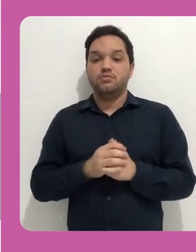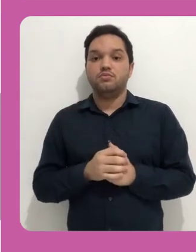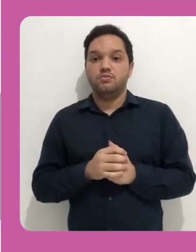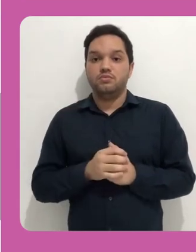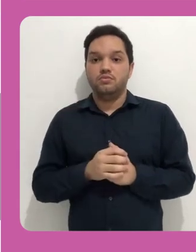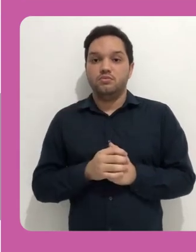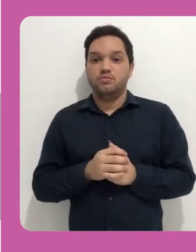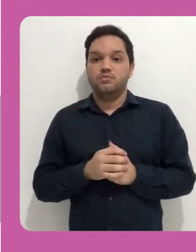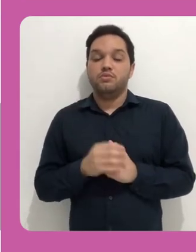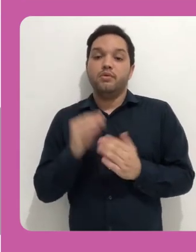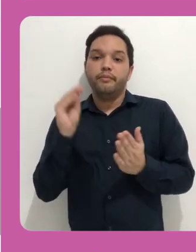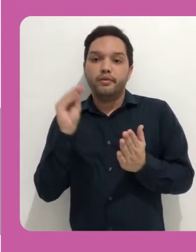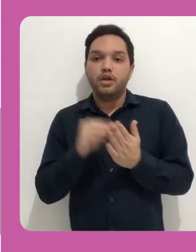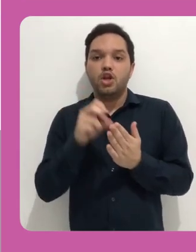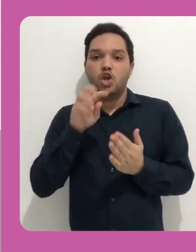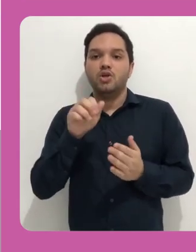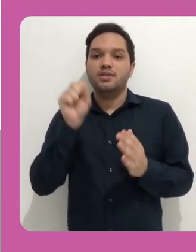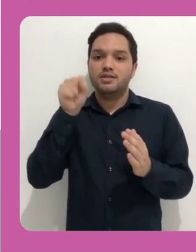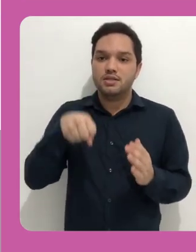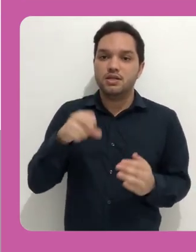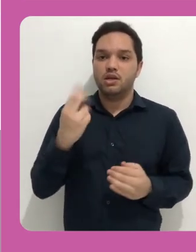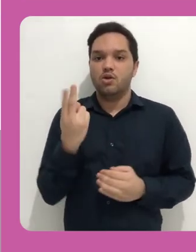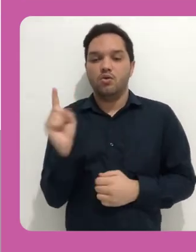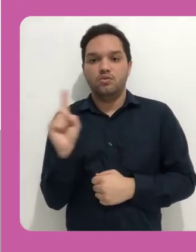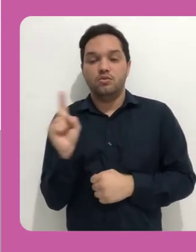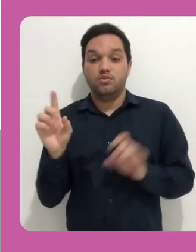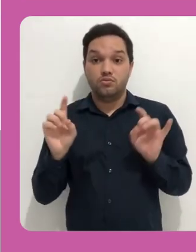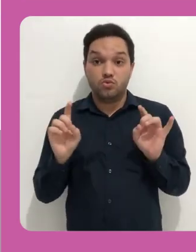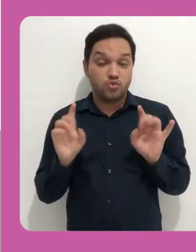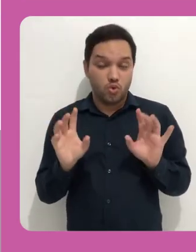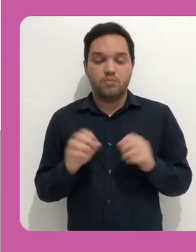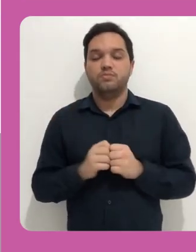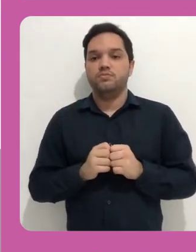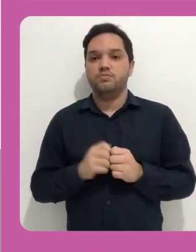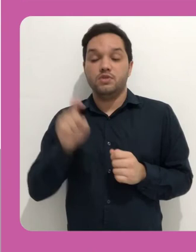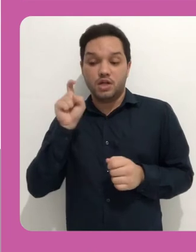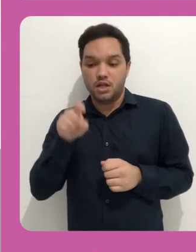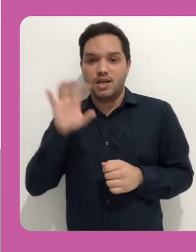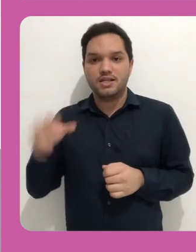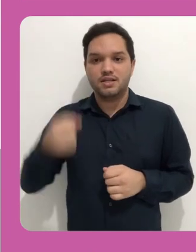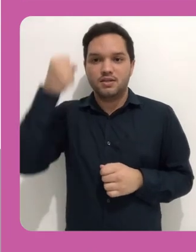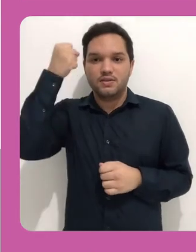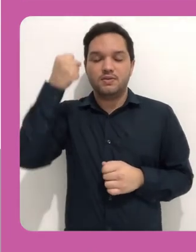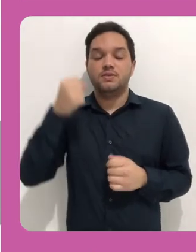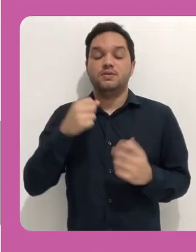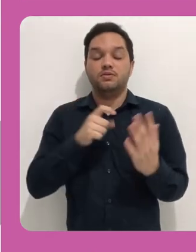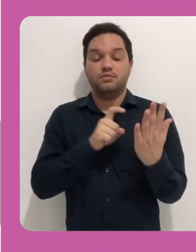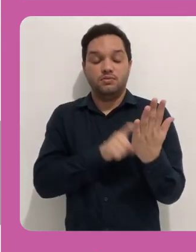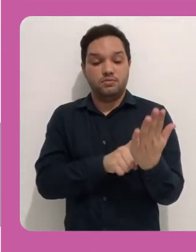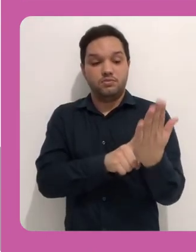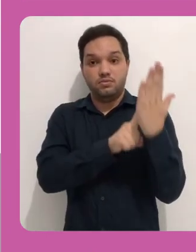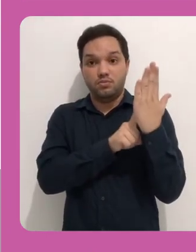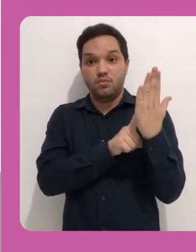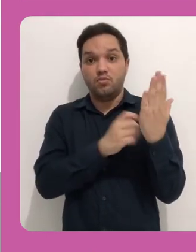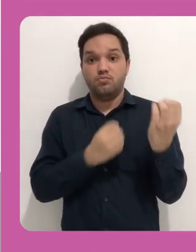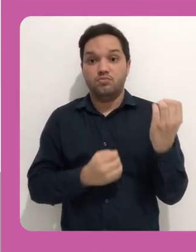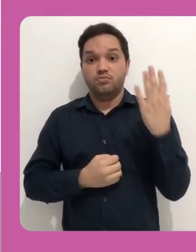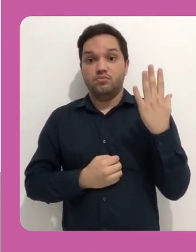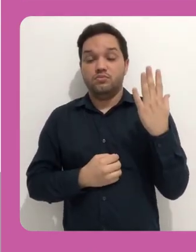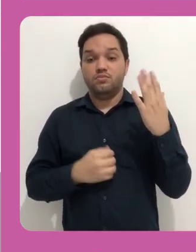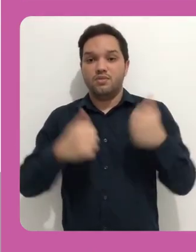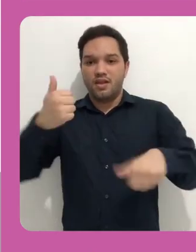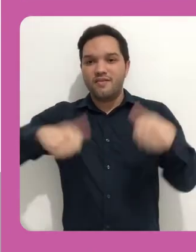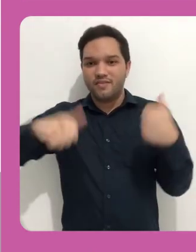conceito sim ou não apenas. Tá certo? Cliquei em salvar. Vai me aparecer uma